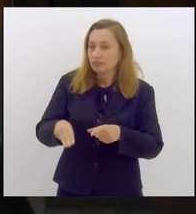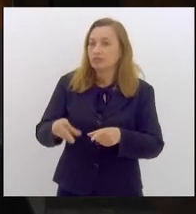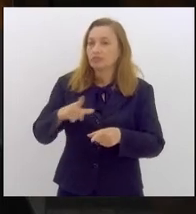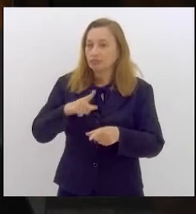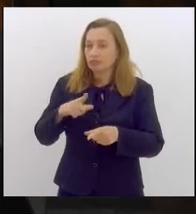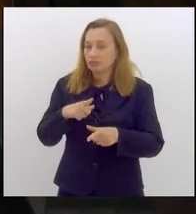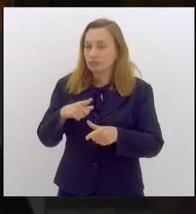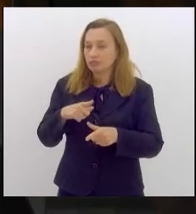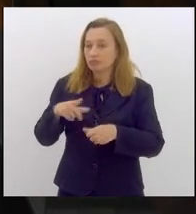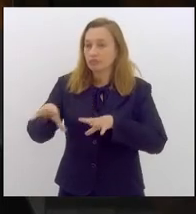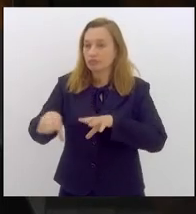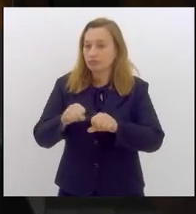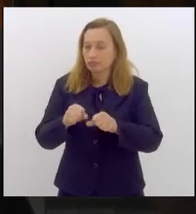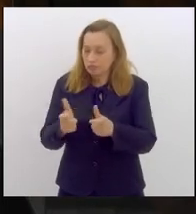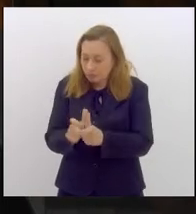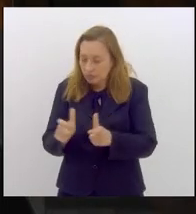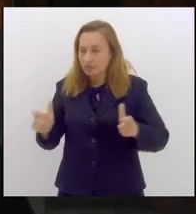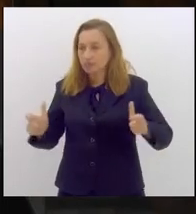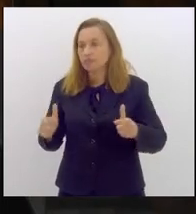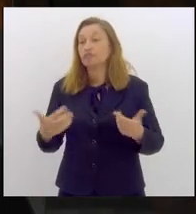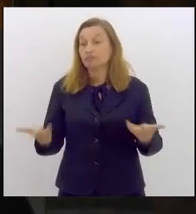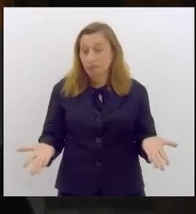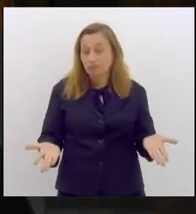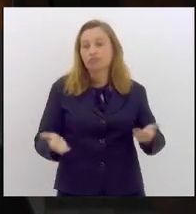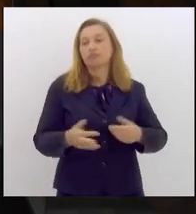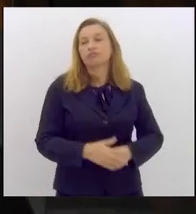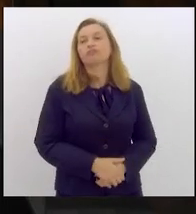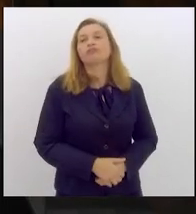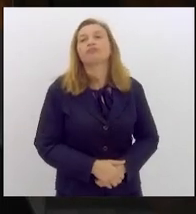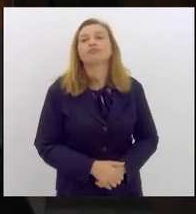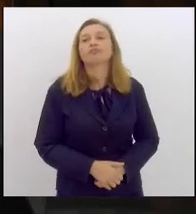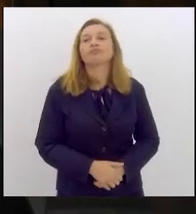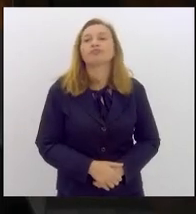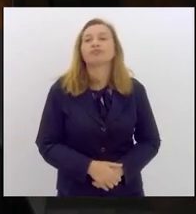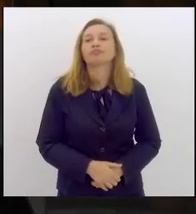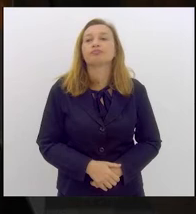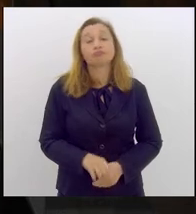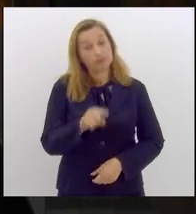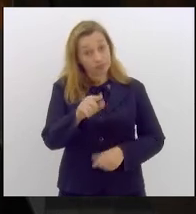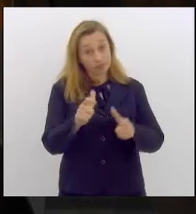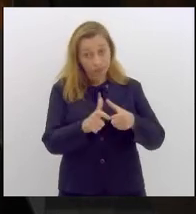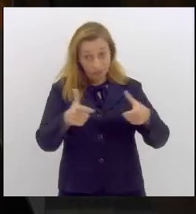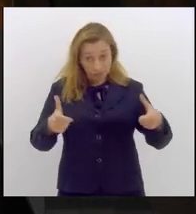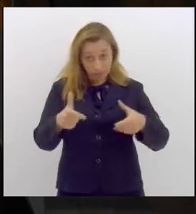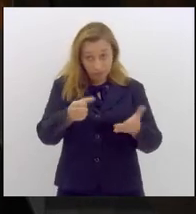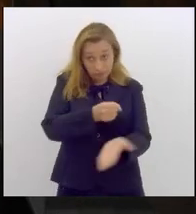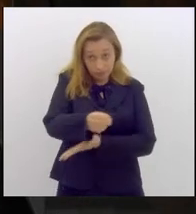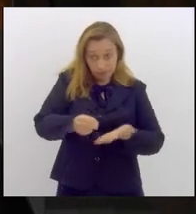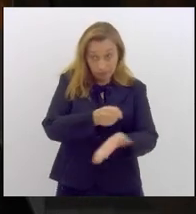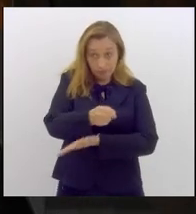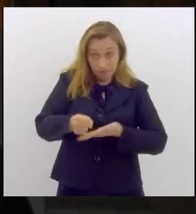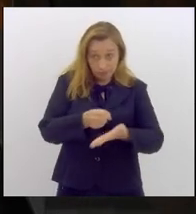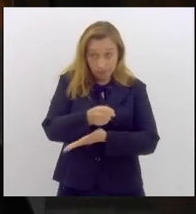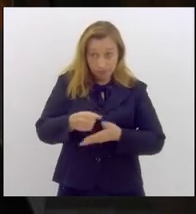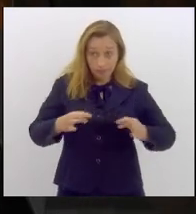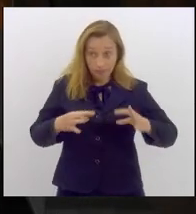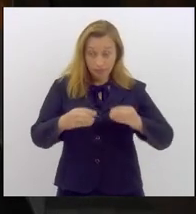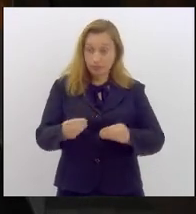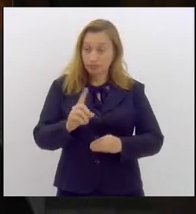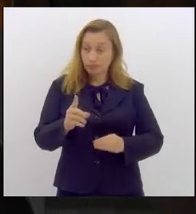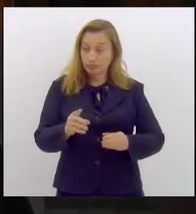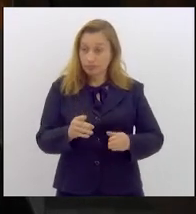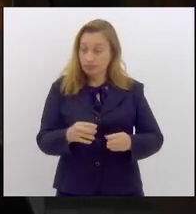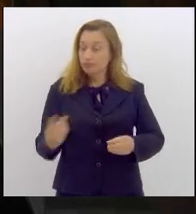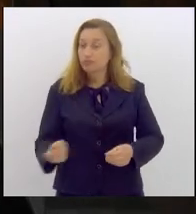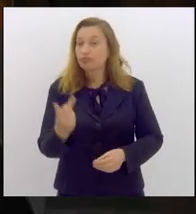formação mais consolidada. Então, você está ampliando a base da pirâmide e não está levando a um processo